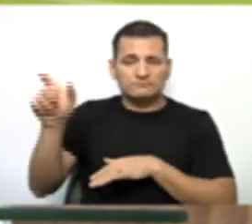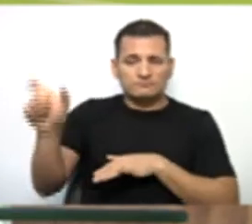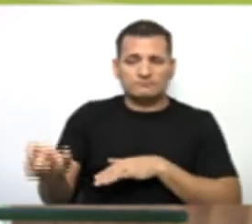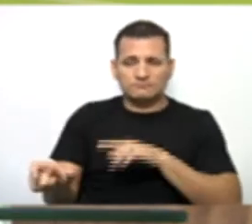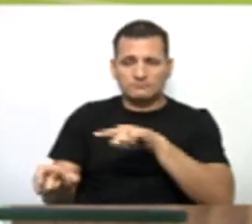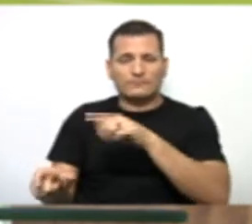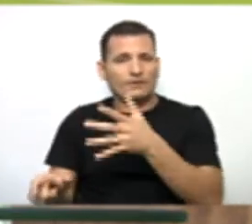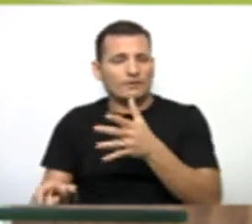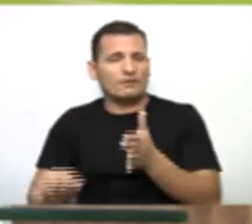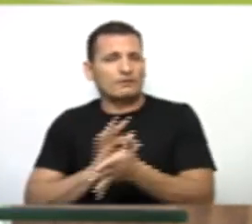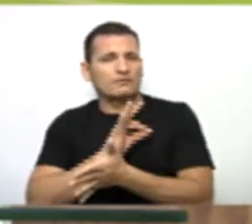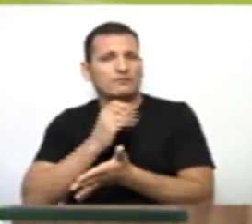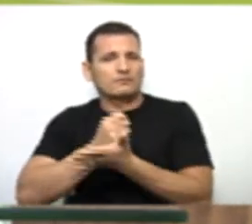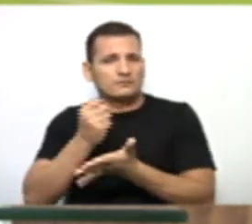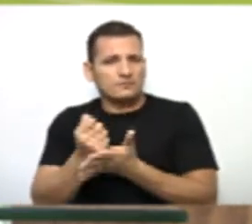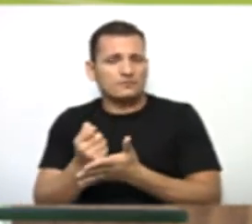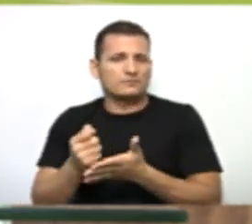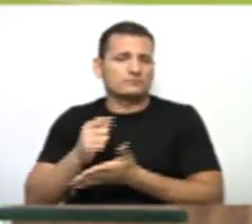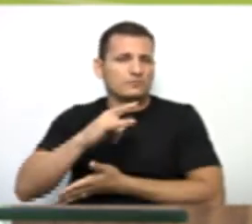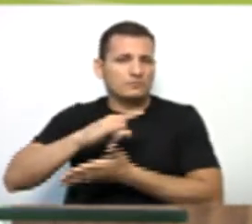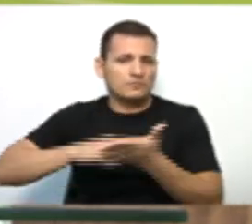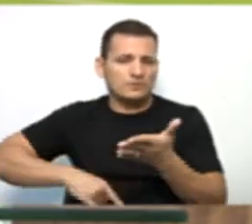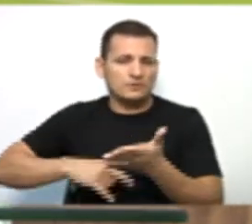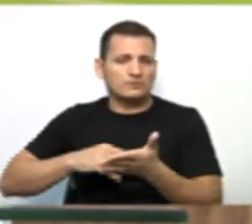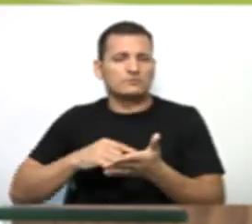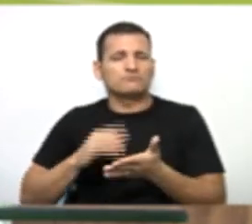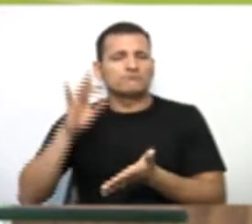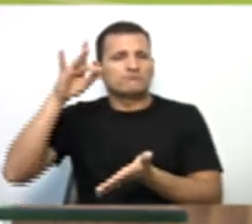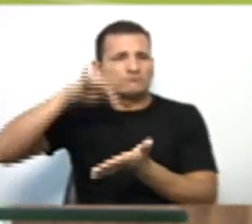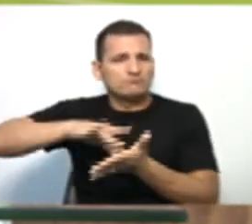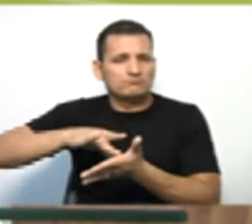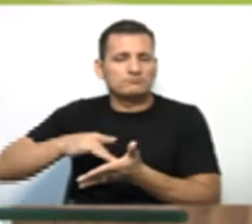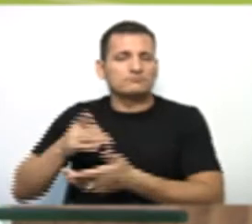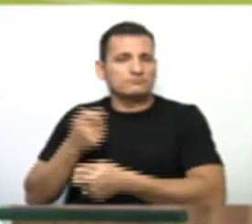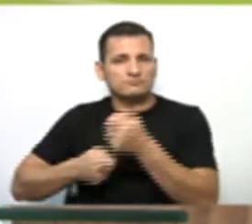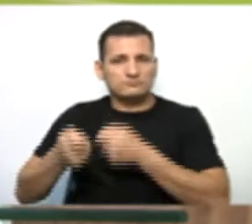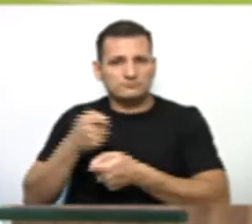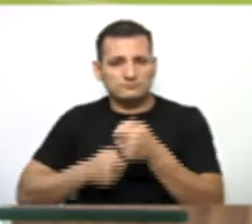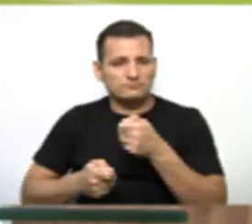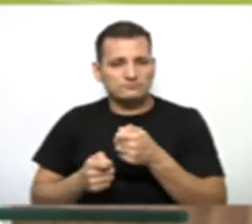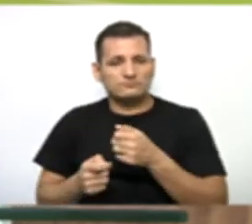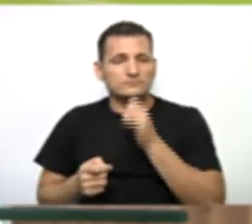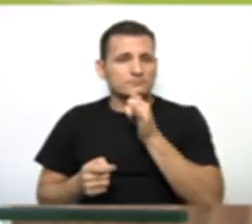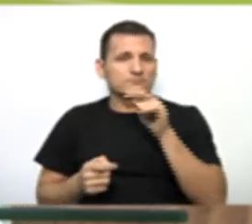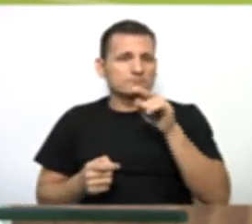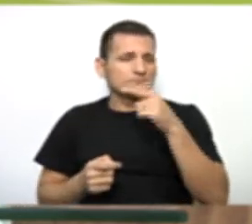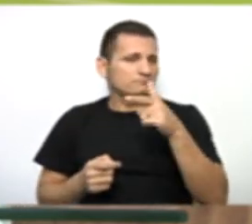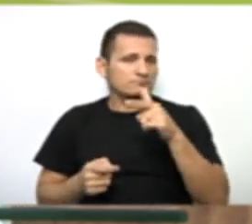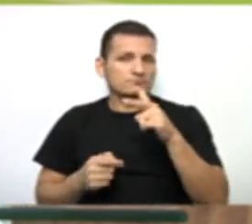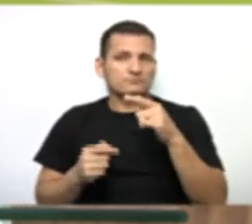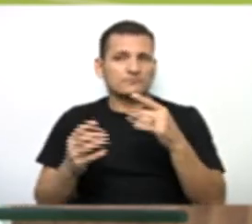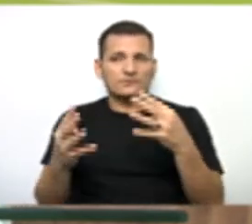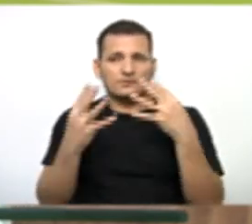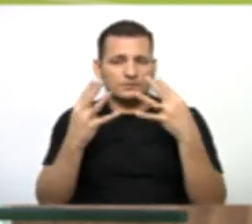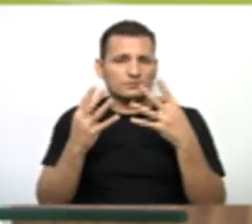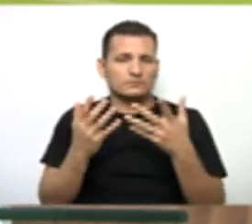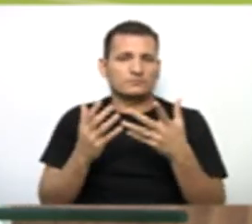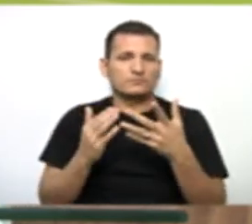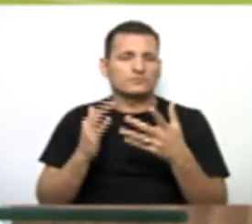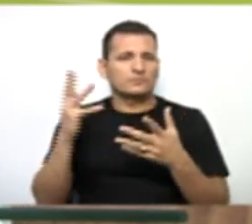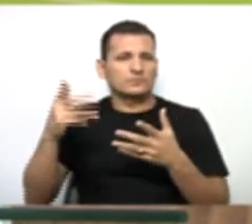assinar um contrato, um termo, um documento, oficializando a negociação. E se você não estiver atento a todas